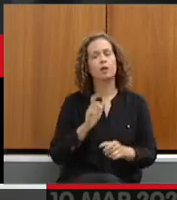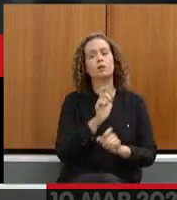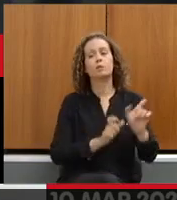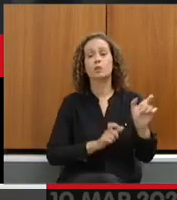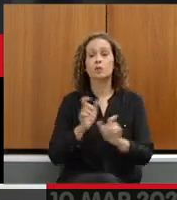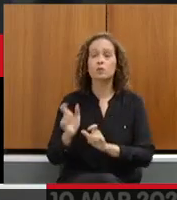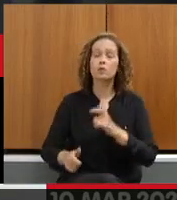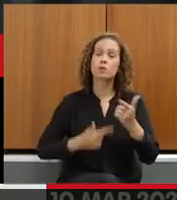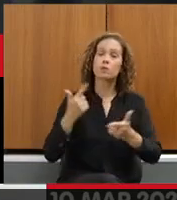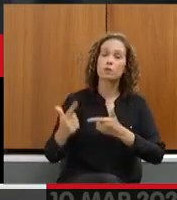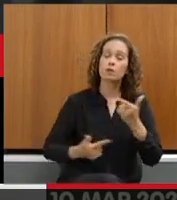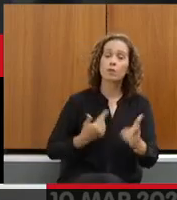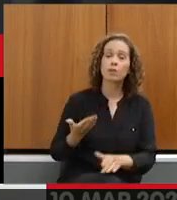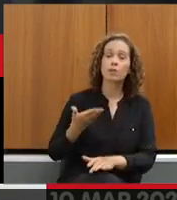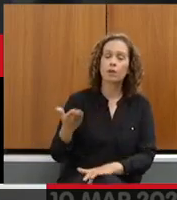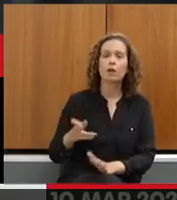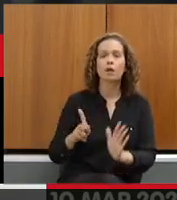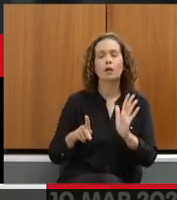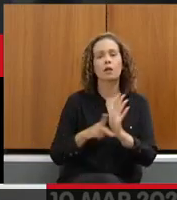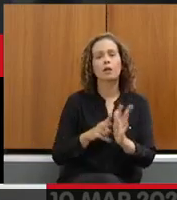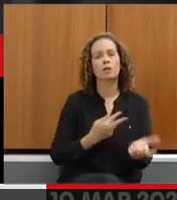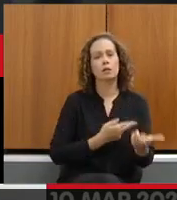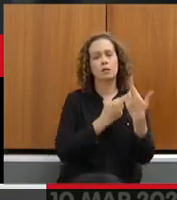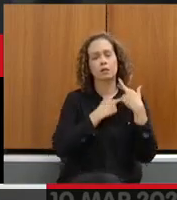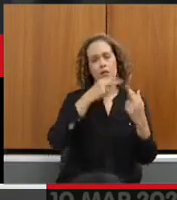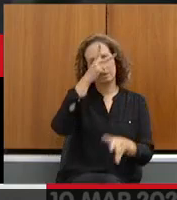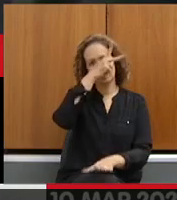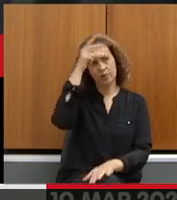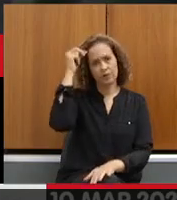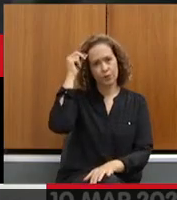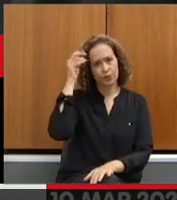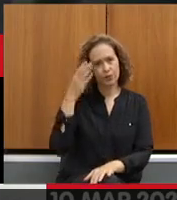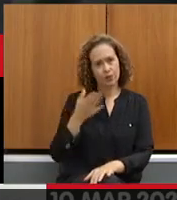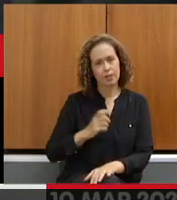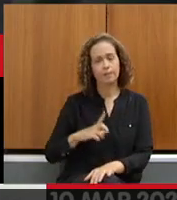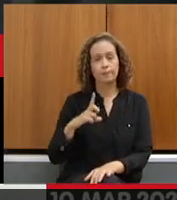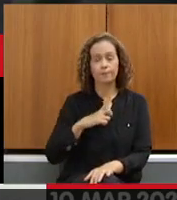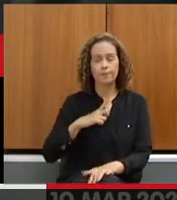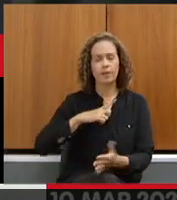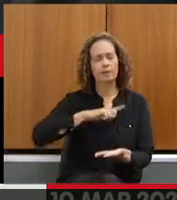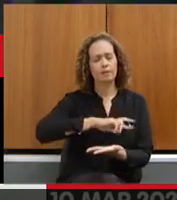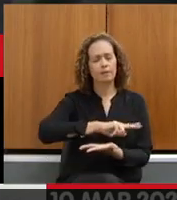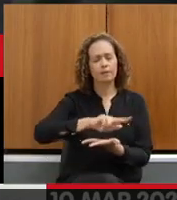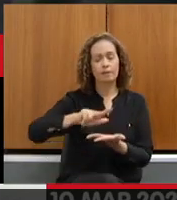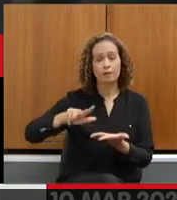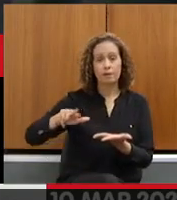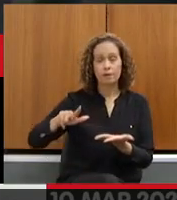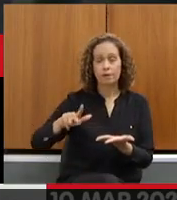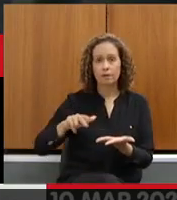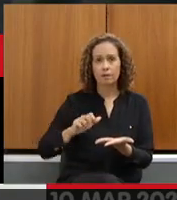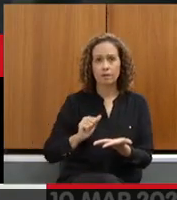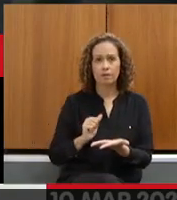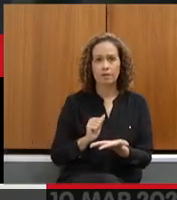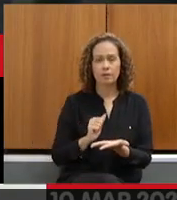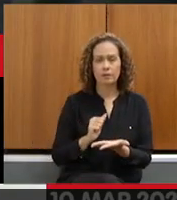é das prefeituras tanto que quando nós vemos as várias é